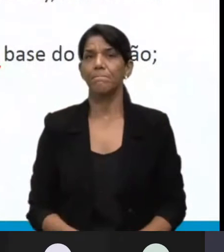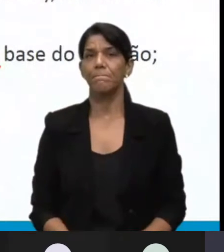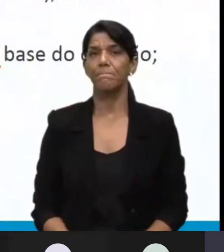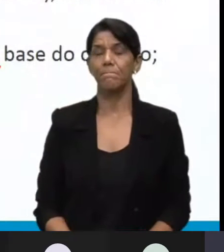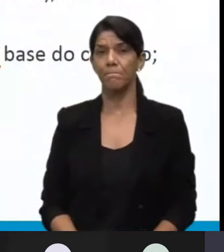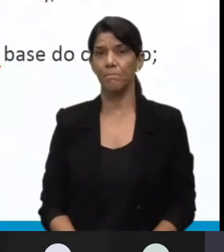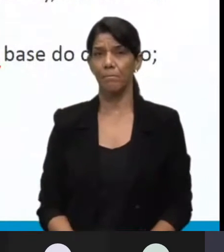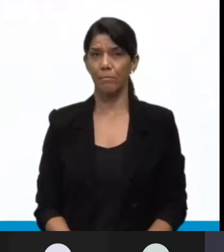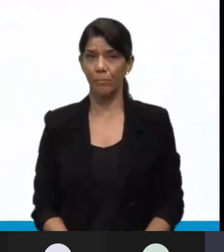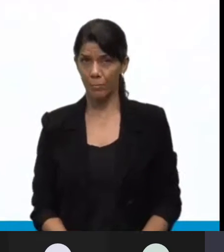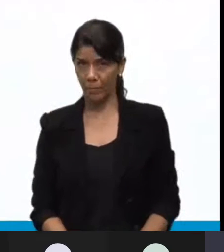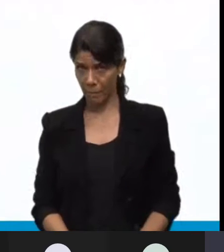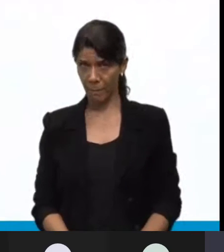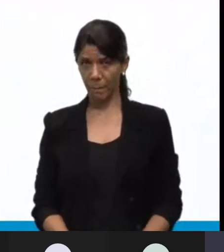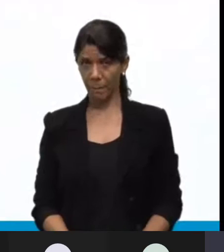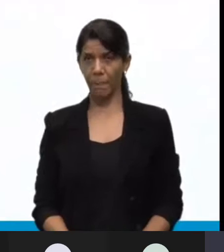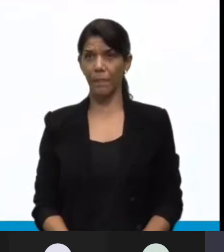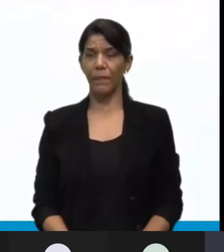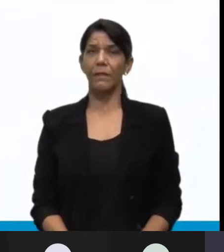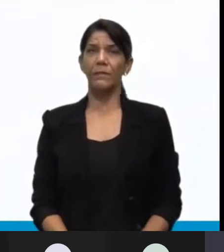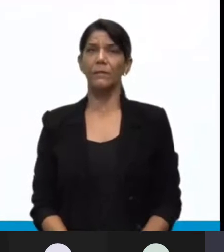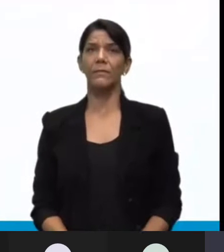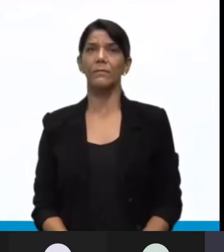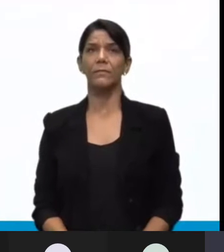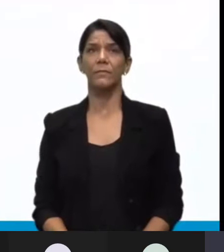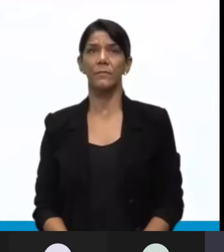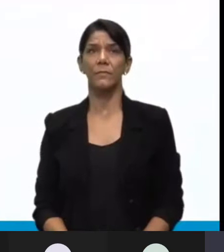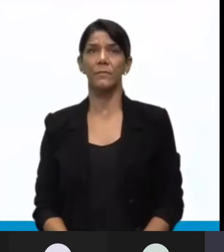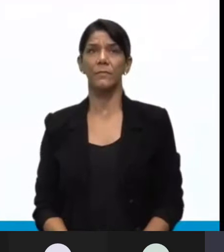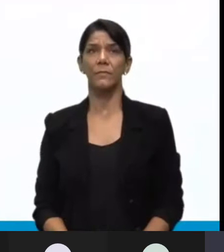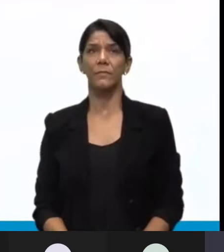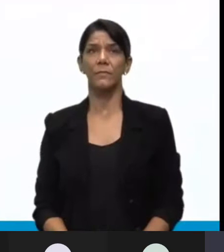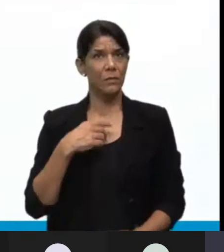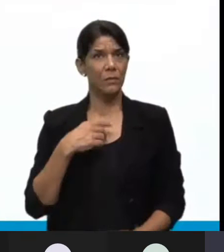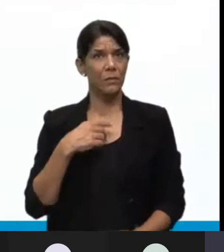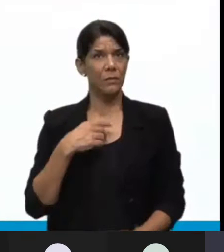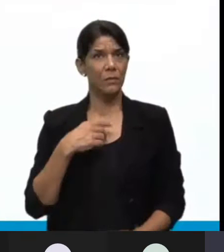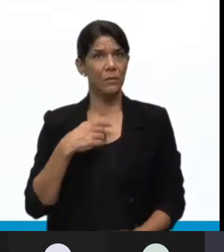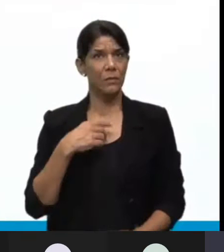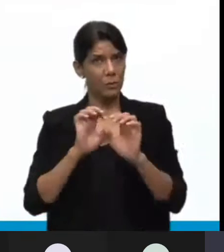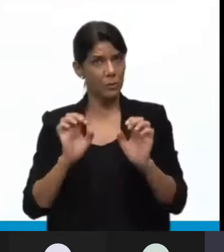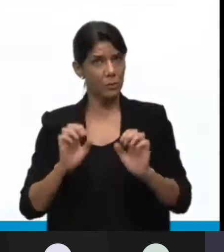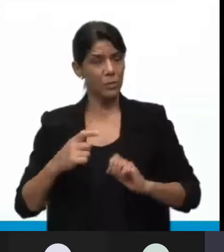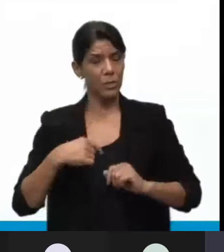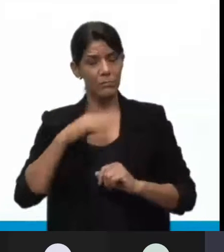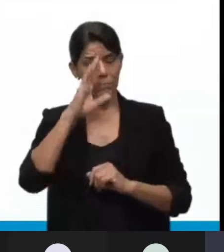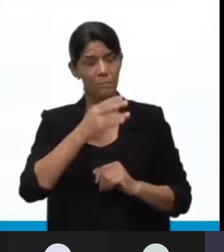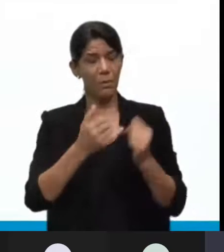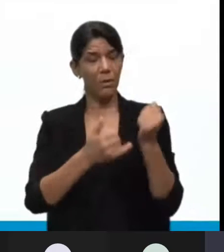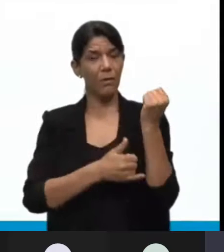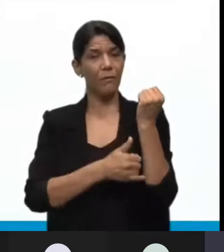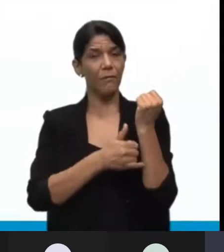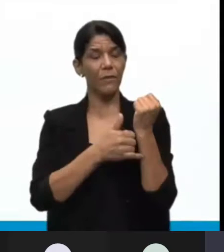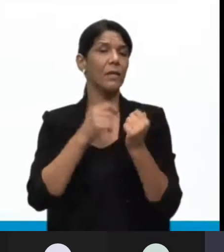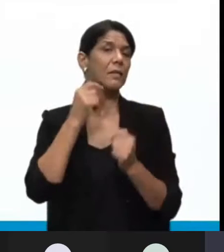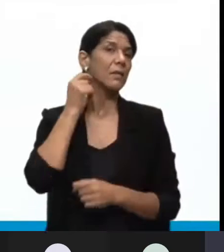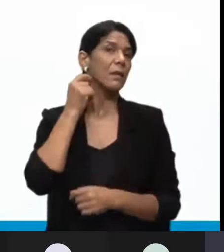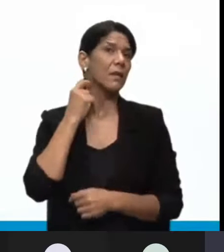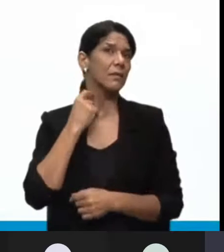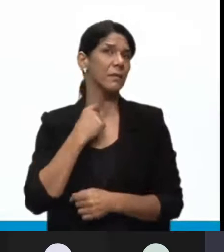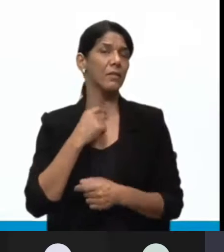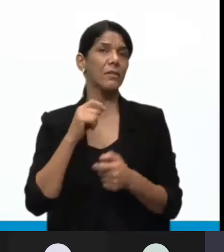Então, são todas essas estruturas, além também, né, das nossas principais artérias e veias aí que